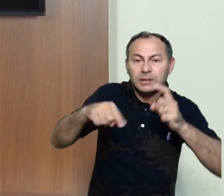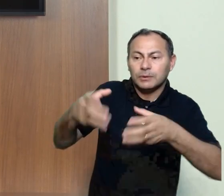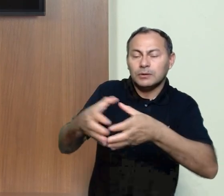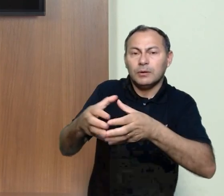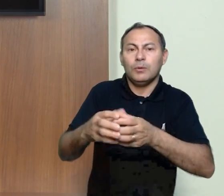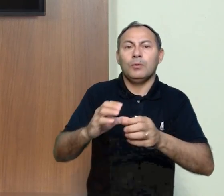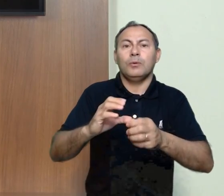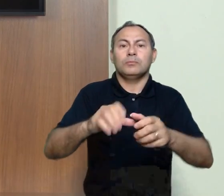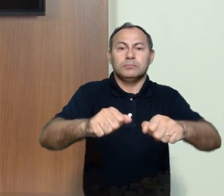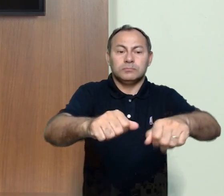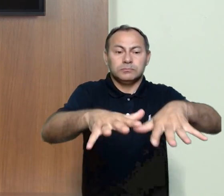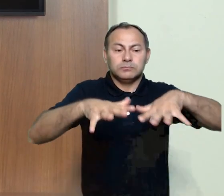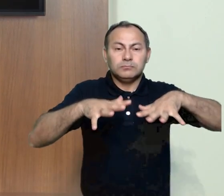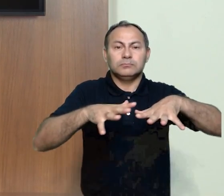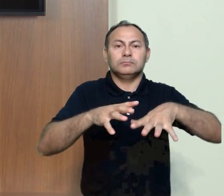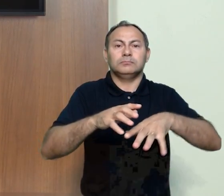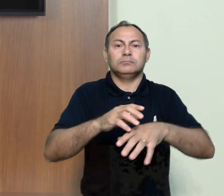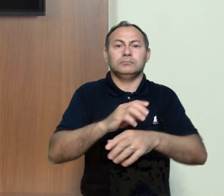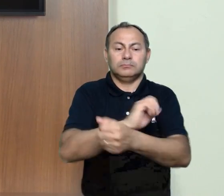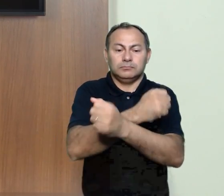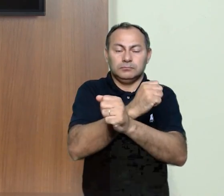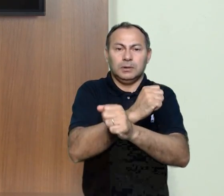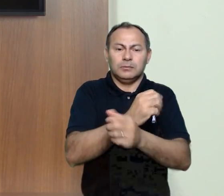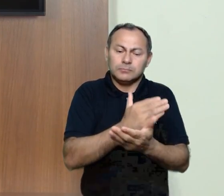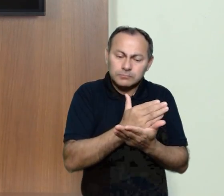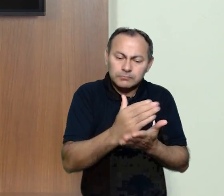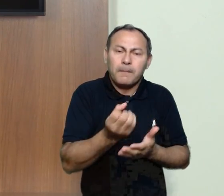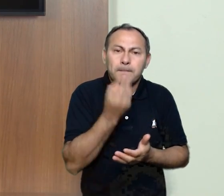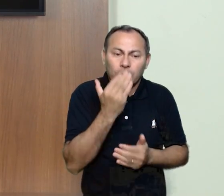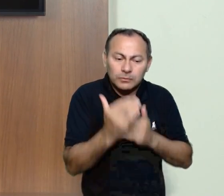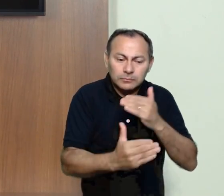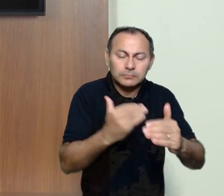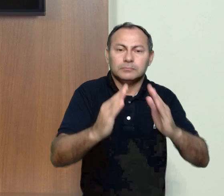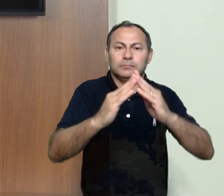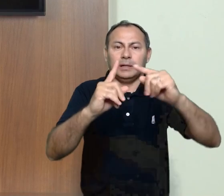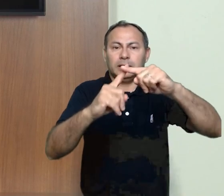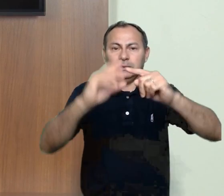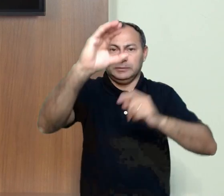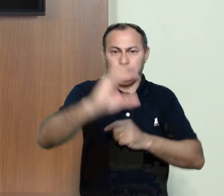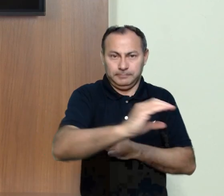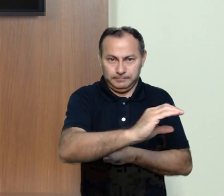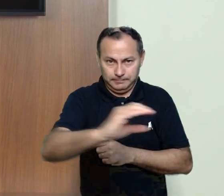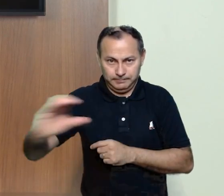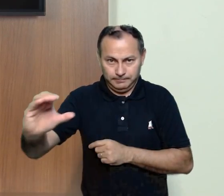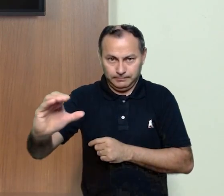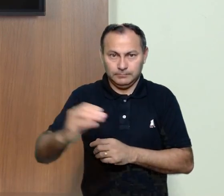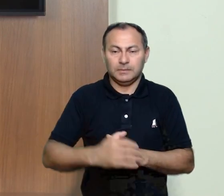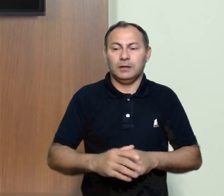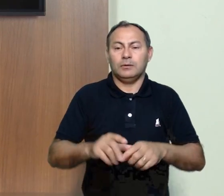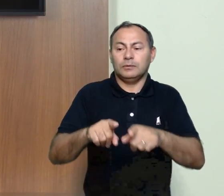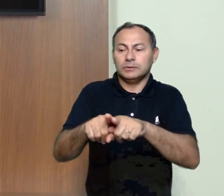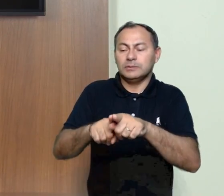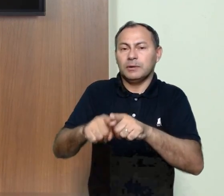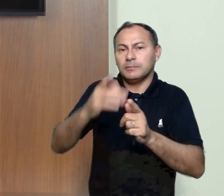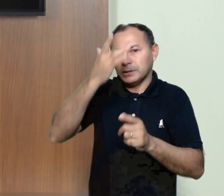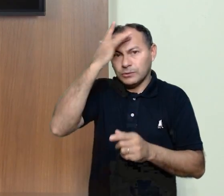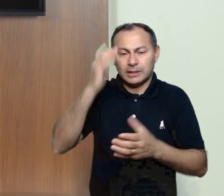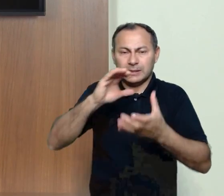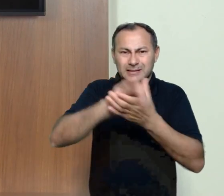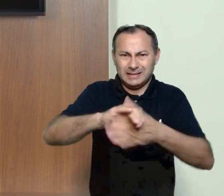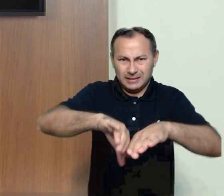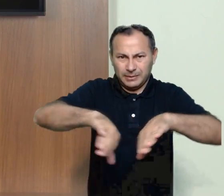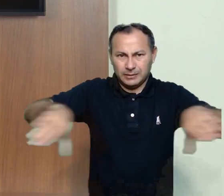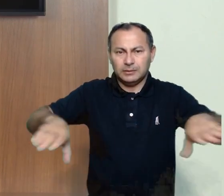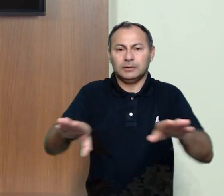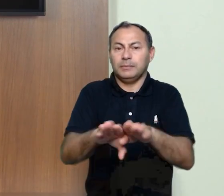pôde dar os tão esperados frutos para a Igreja Católica, para os irmãos separados